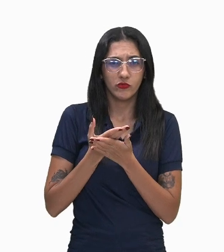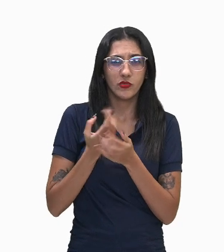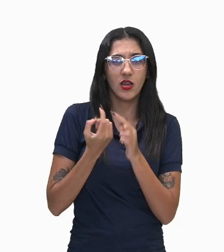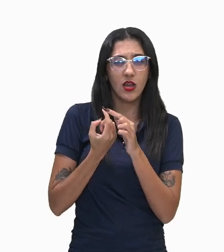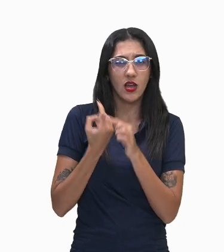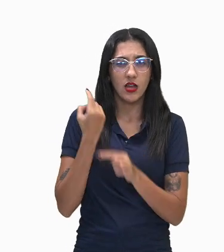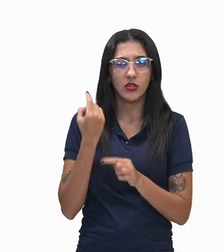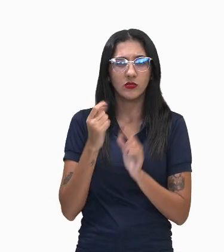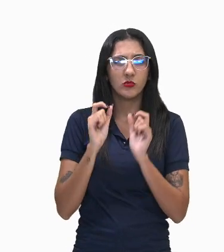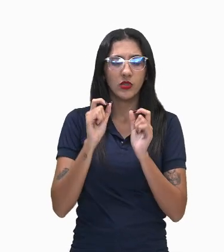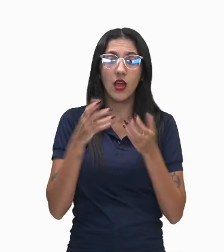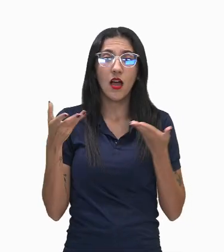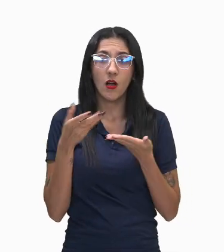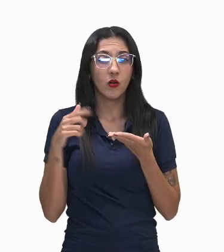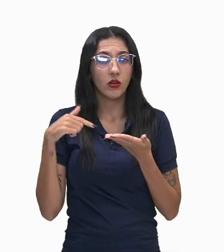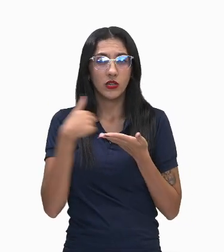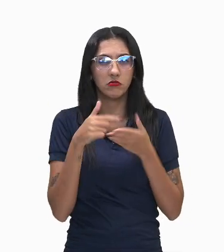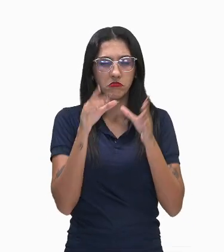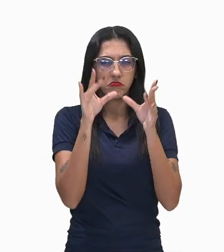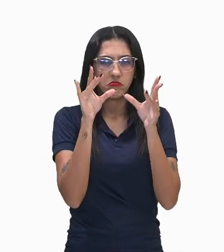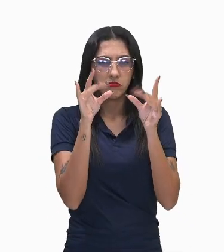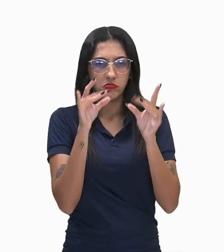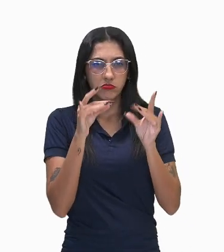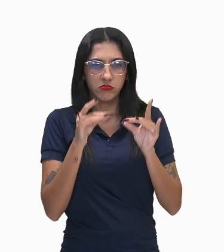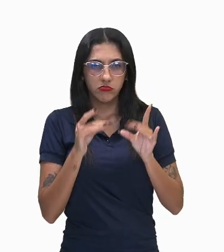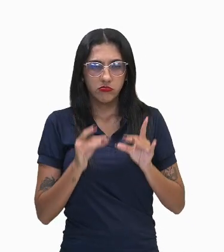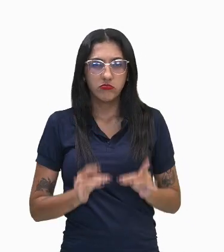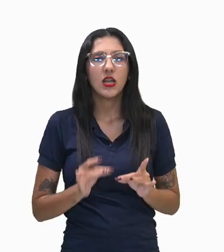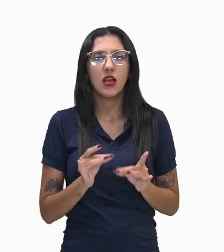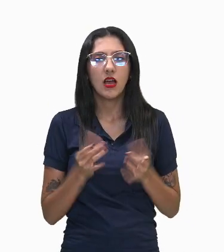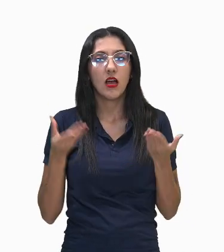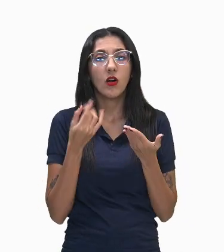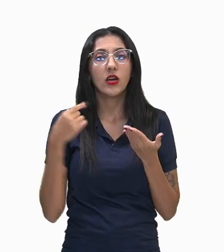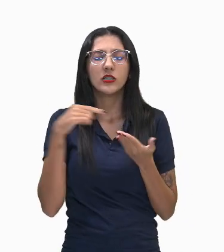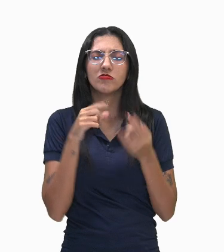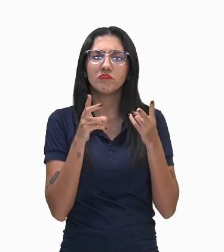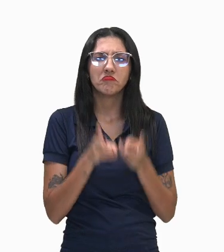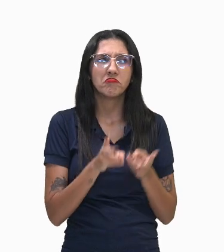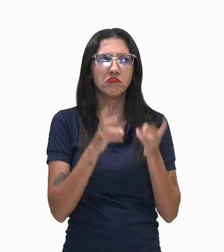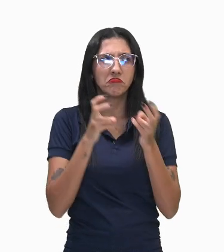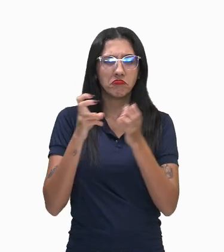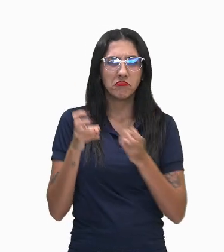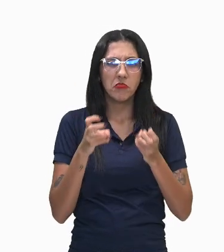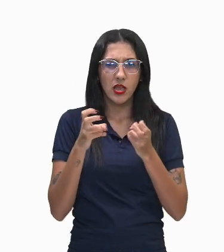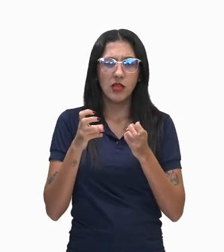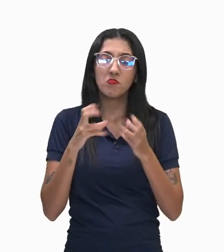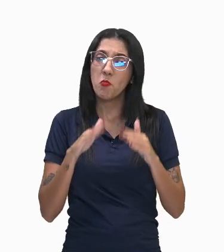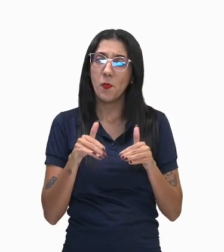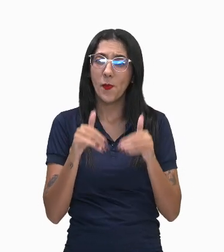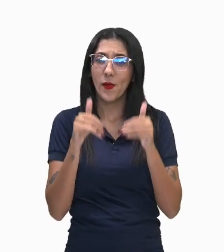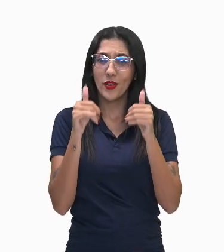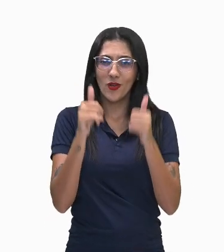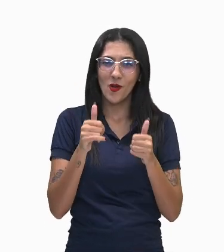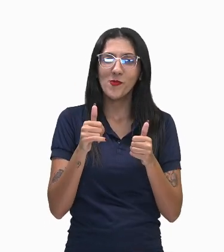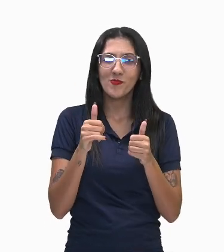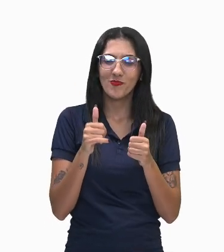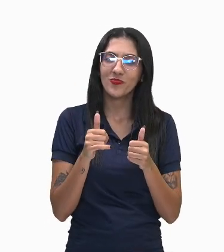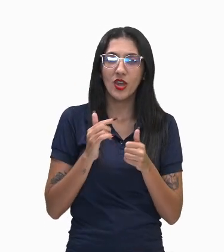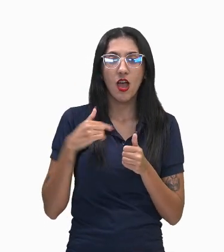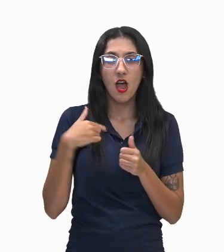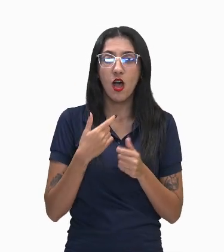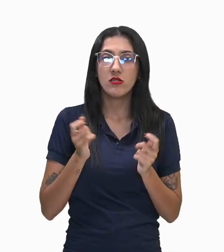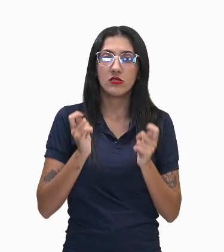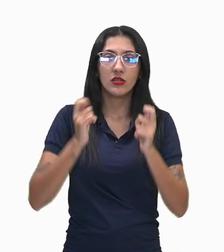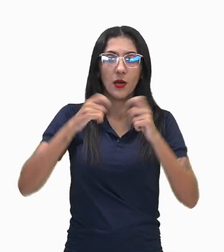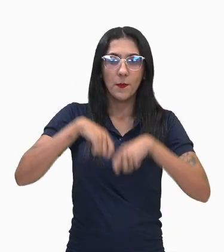vamos nos aprofundando, né? Nós vamos observando e aprofundando a nossa